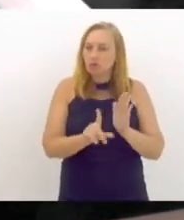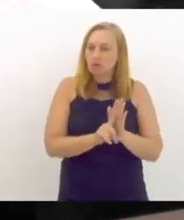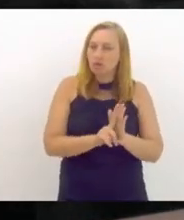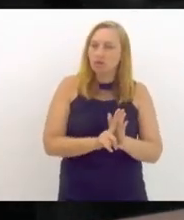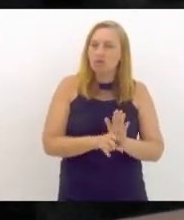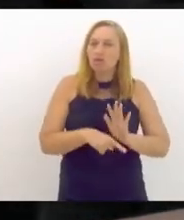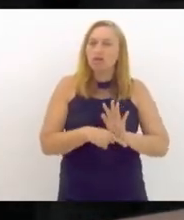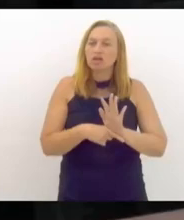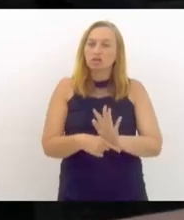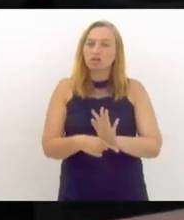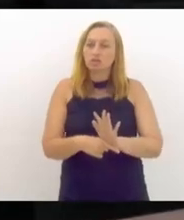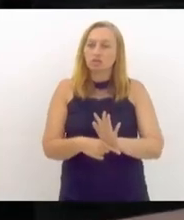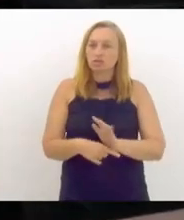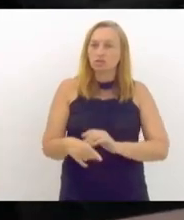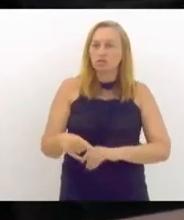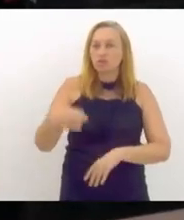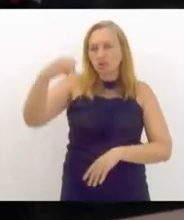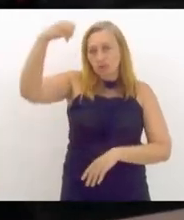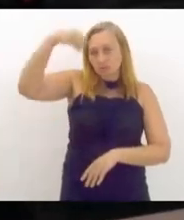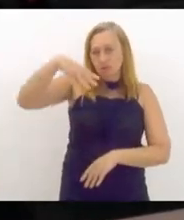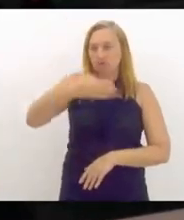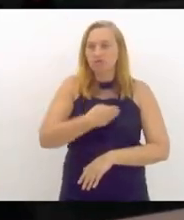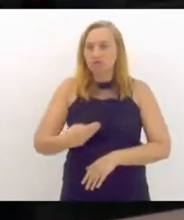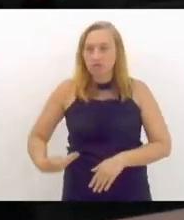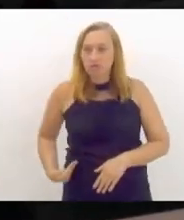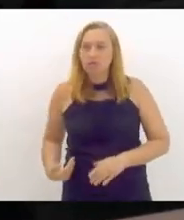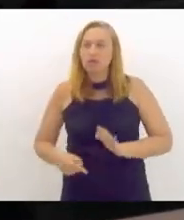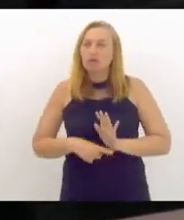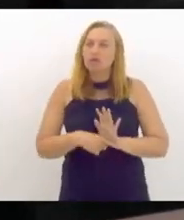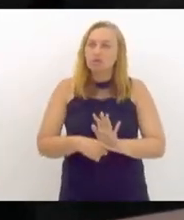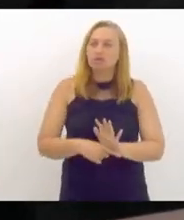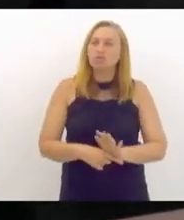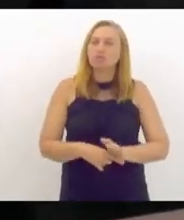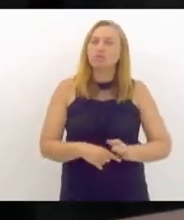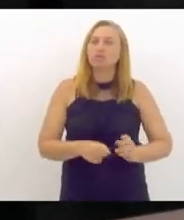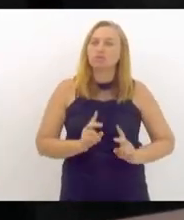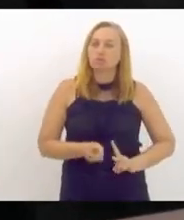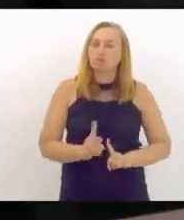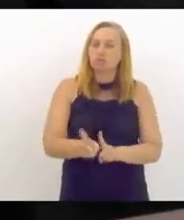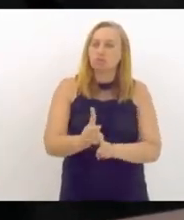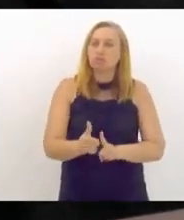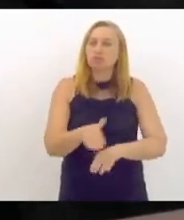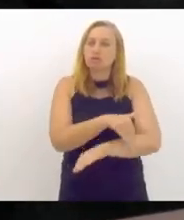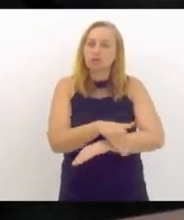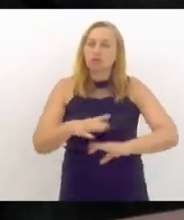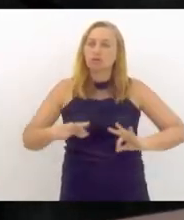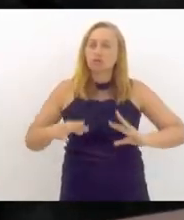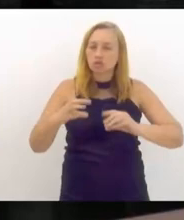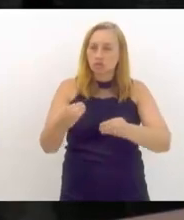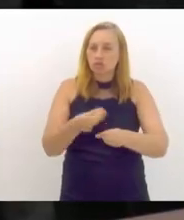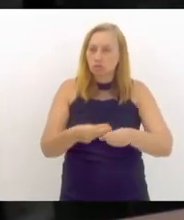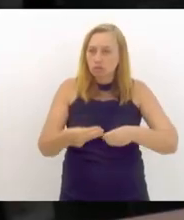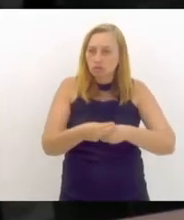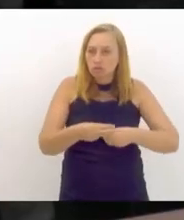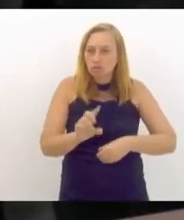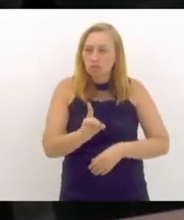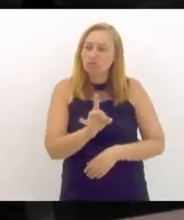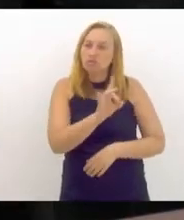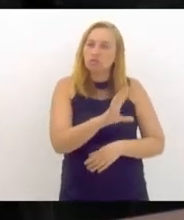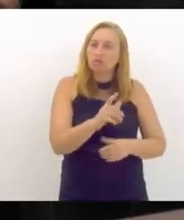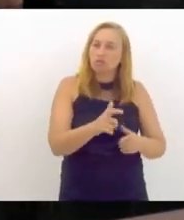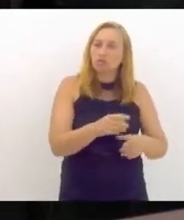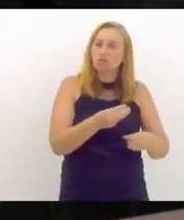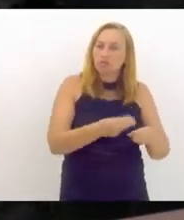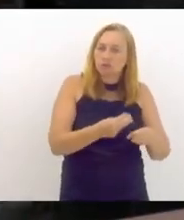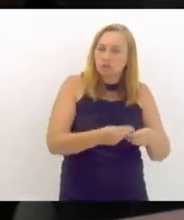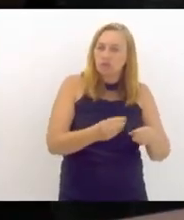contribuição de iluminação pública ajude muito a manter a iluminação nas ruas de todos os municípios, não só dos grandes municípios,